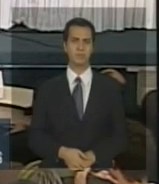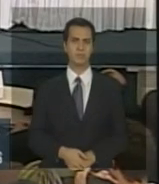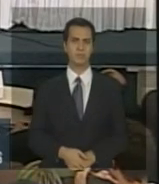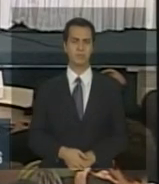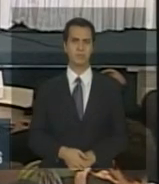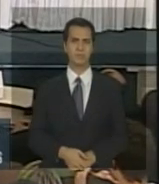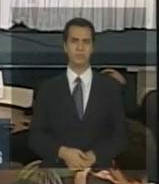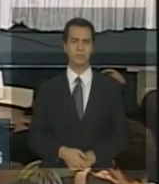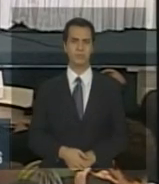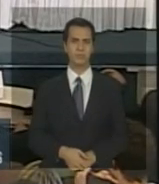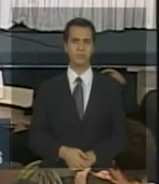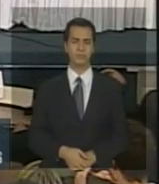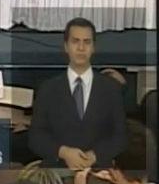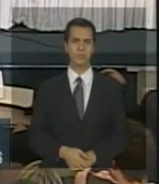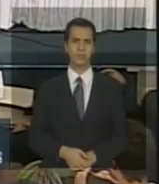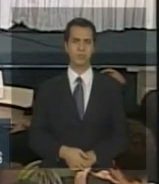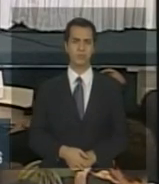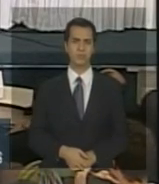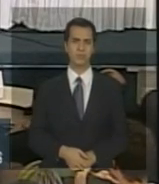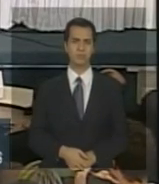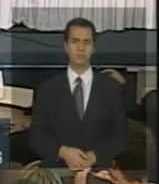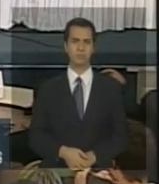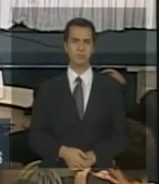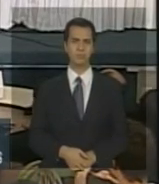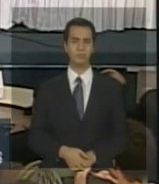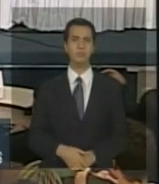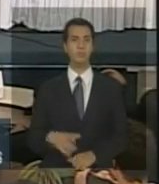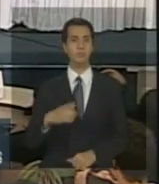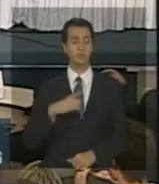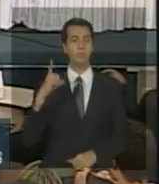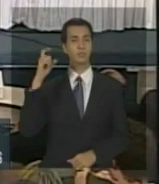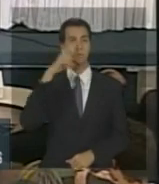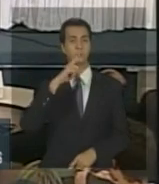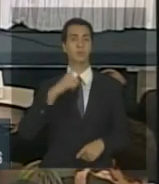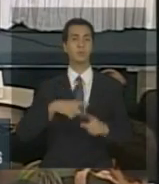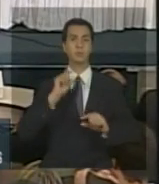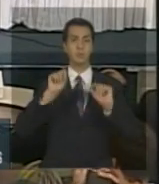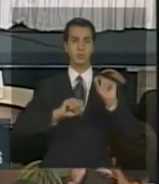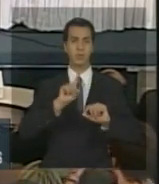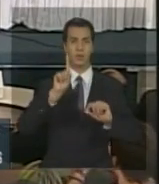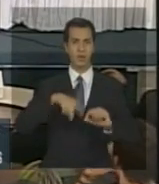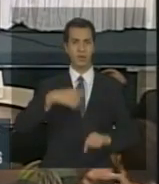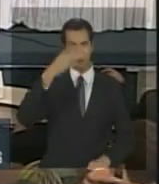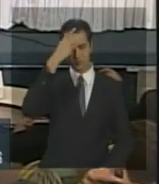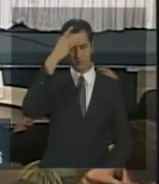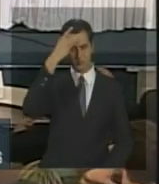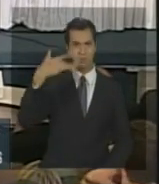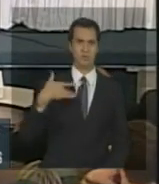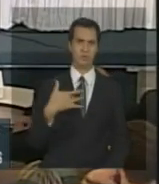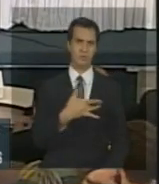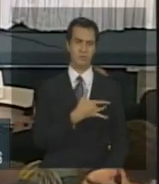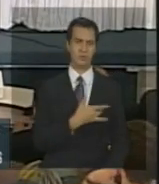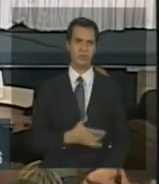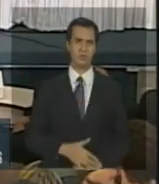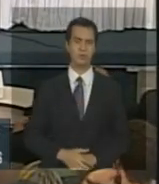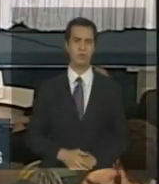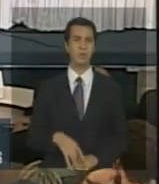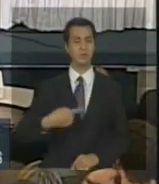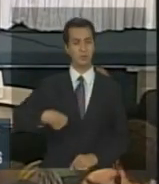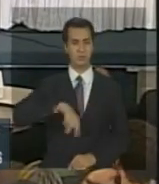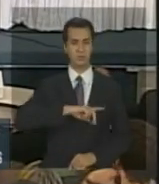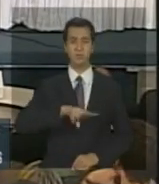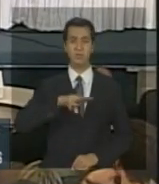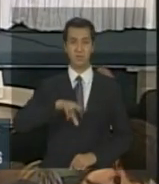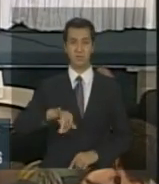dificuldade muito grande também nas questões relacionadas à saúde mental. E em determinado momento nós vamos ter que